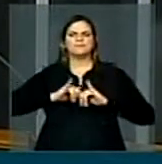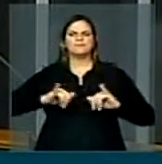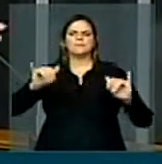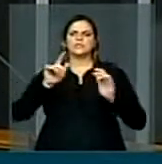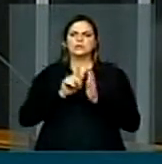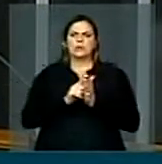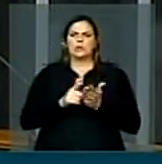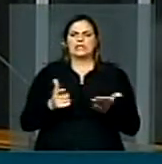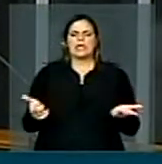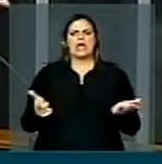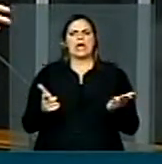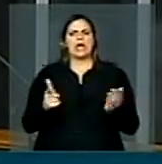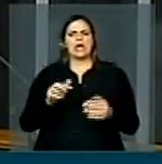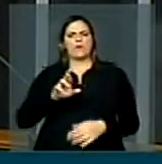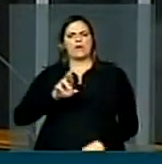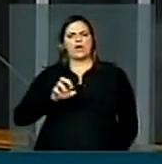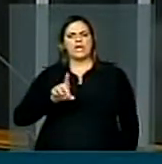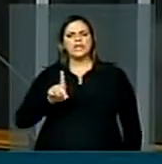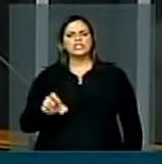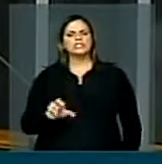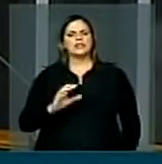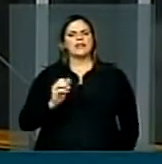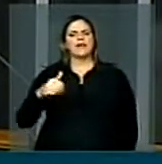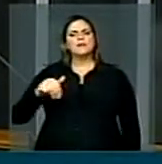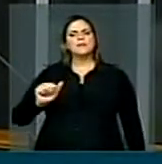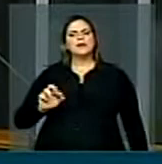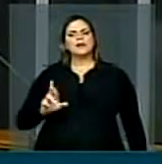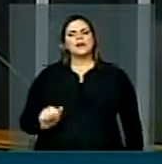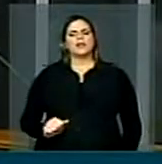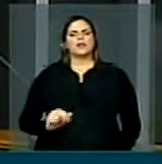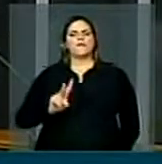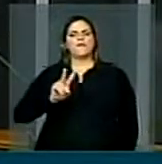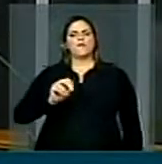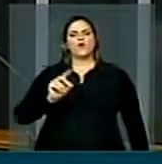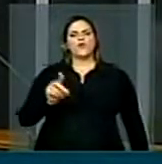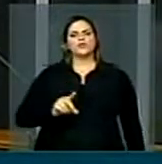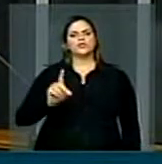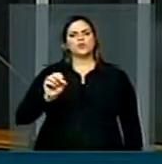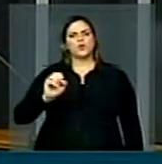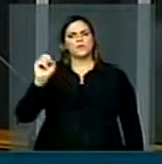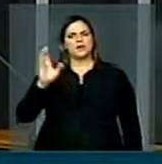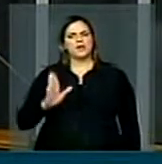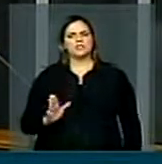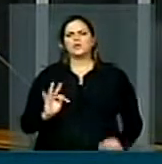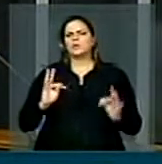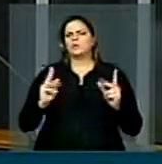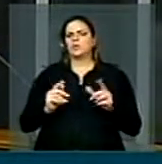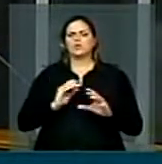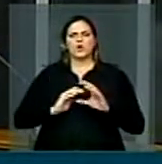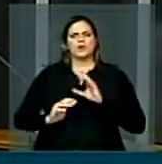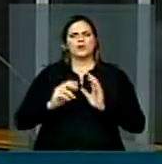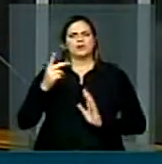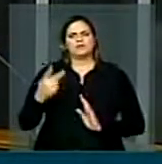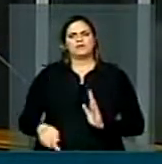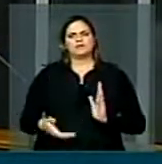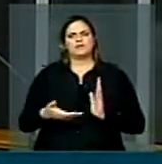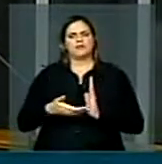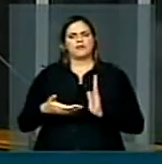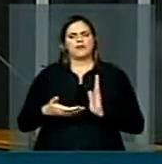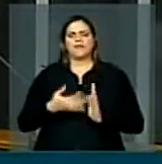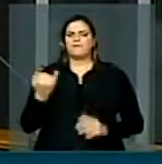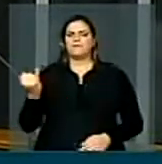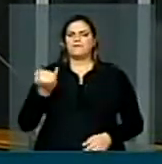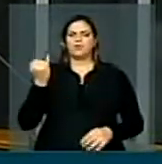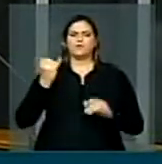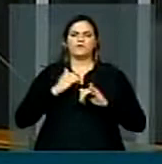jornais, na Rede Câmara, na Voz do Brasil e nos canais de comunicação desta casa, diante dessa informação que